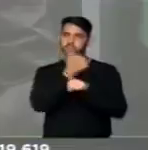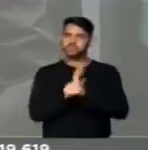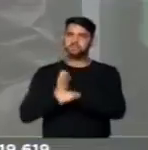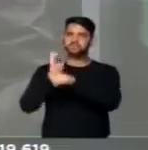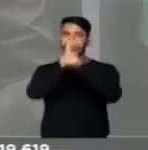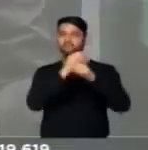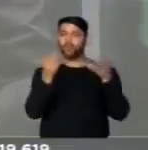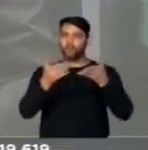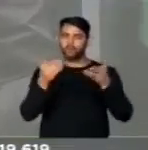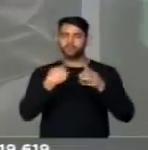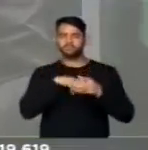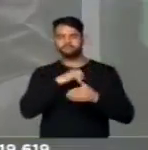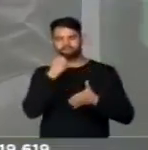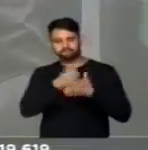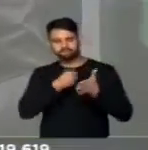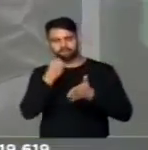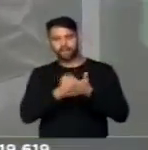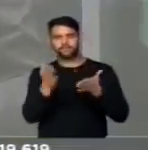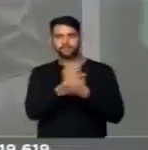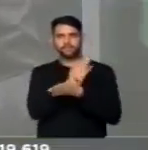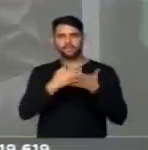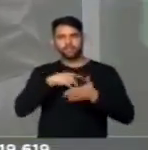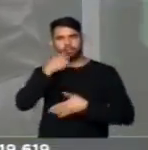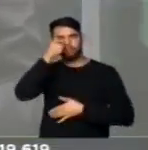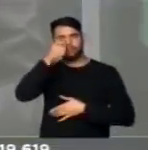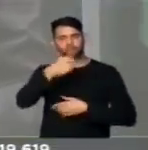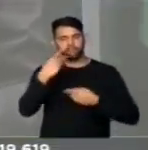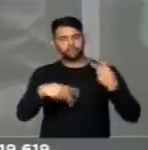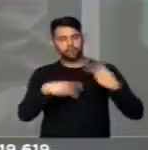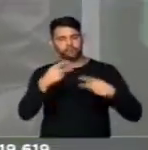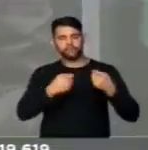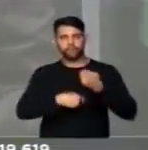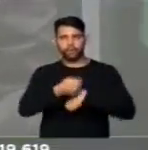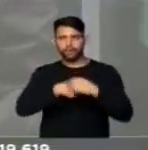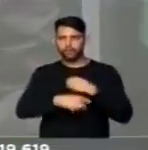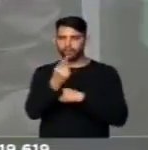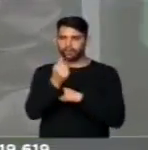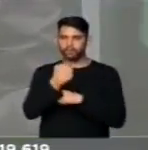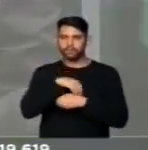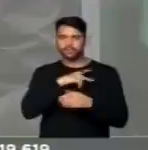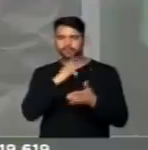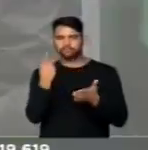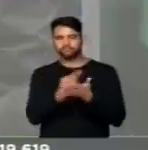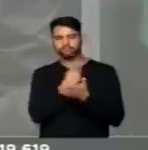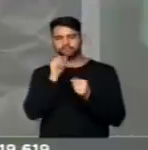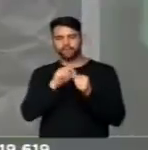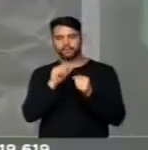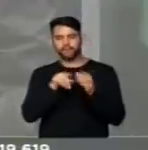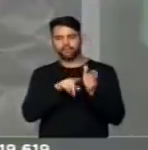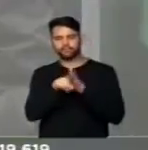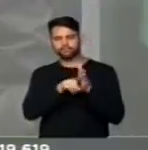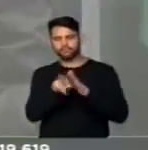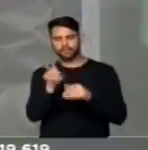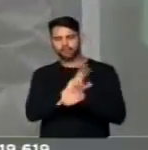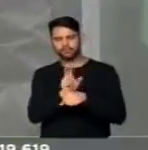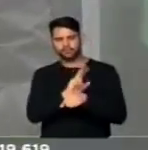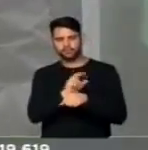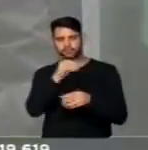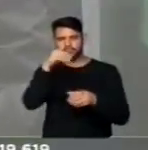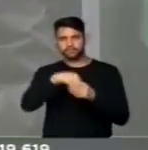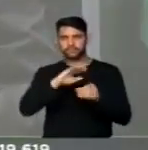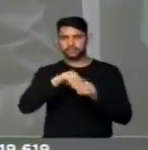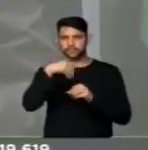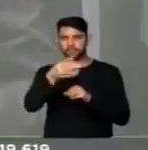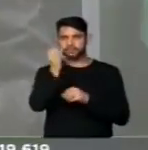esses enfrentamentos, que por vezes contrariam interesses políticos e econômicos, são realizados pelos auditores de controle externo